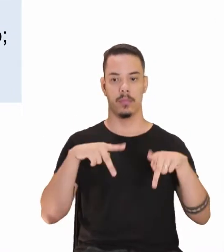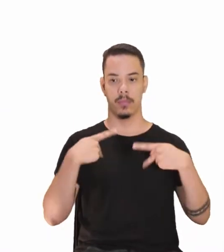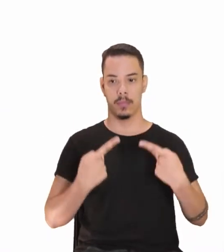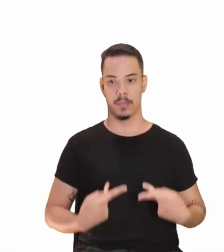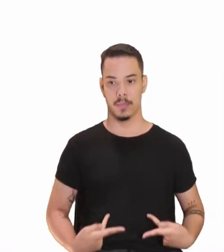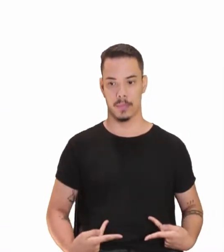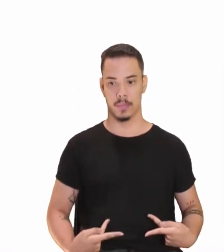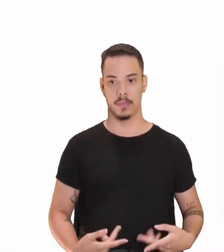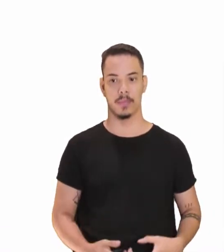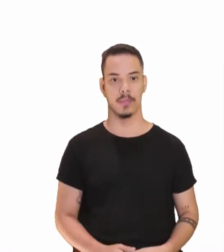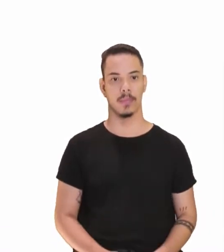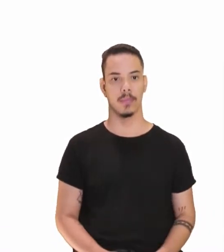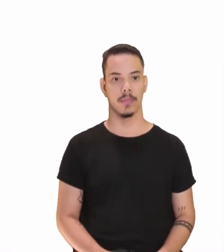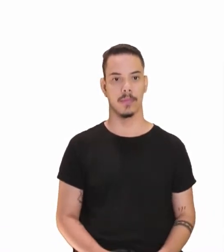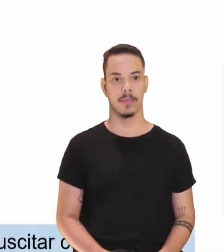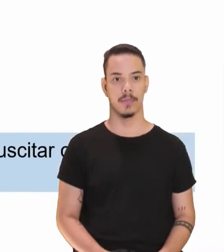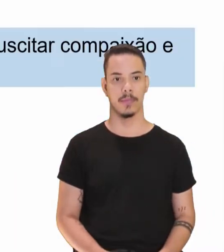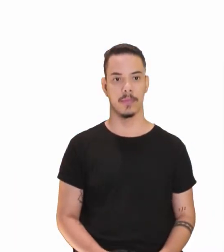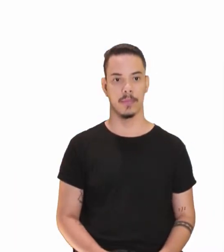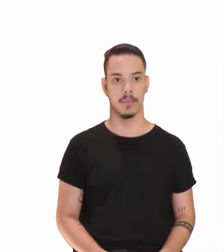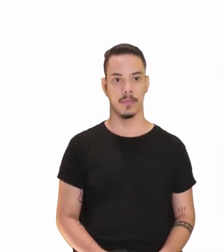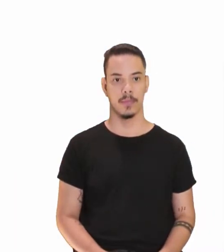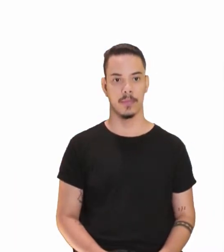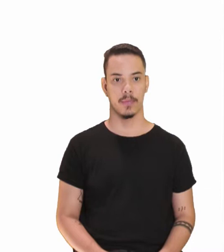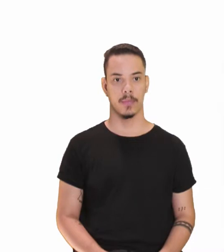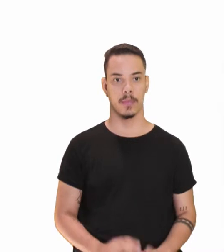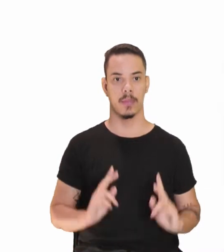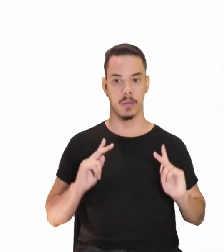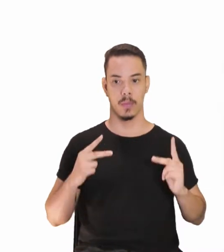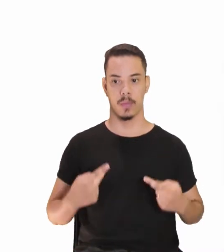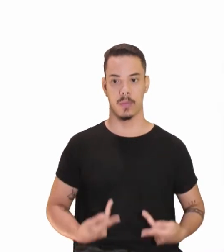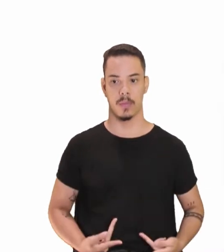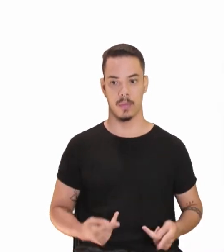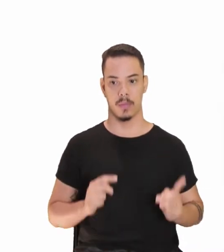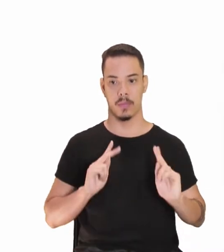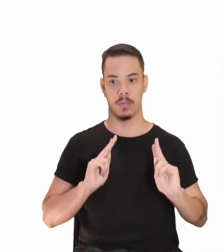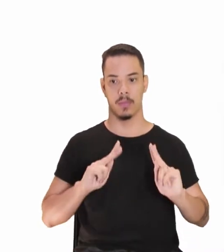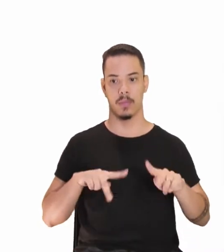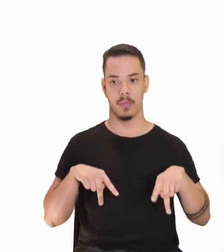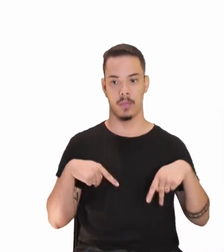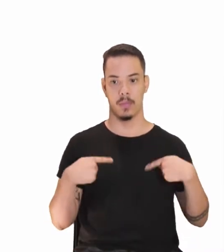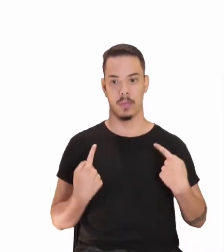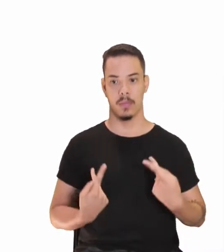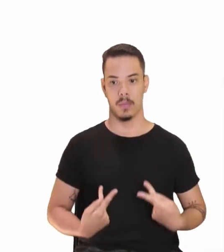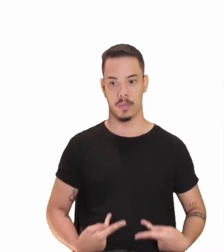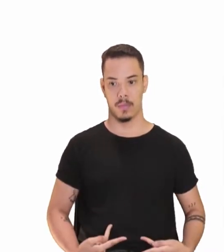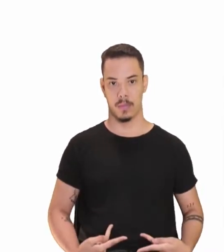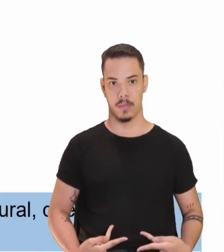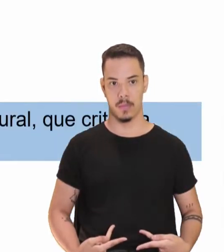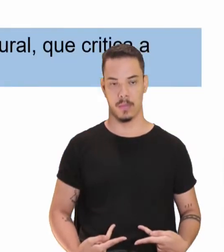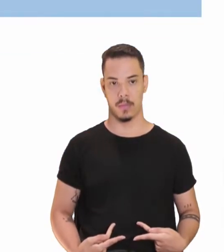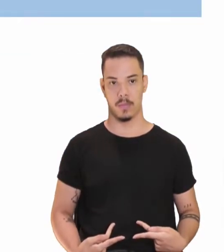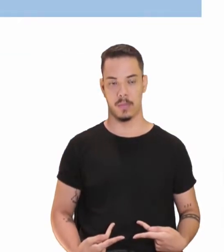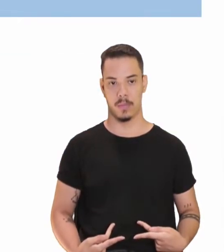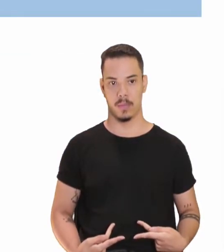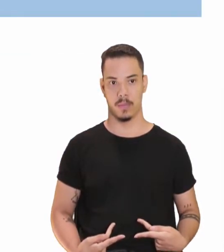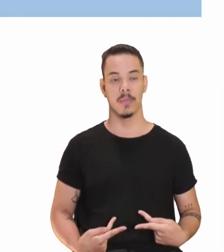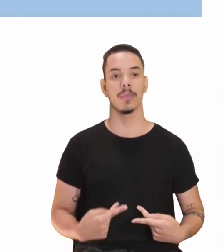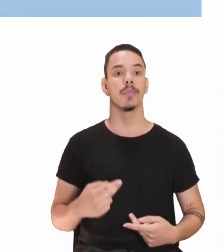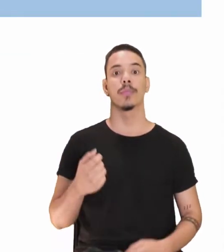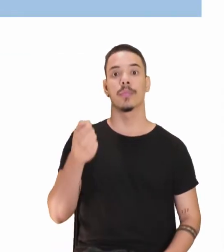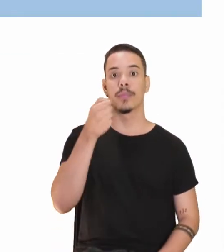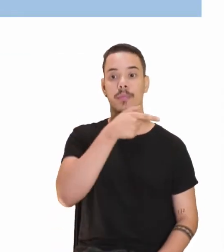humanas, certo? Então vamos lá. A comédia, em geral, ela faz aí,